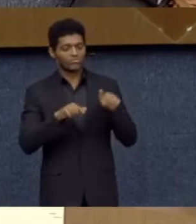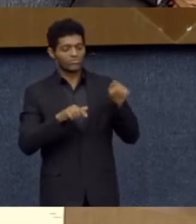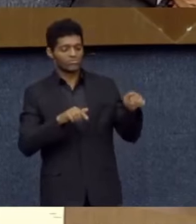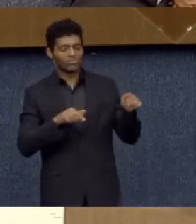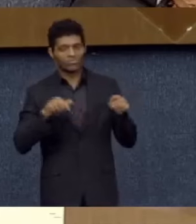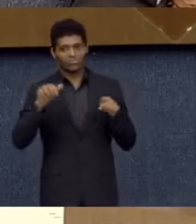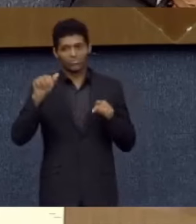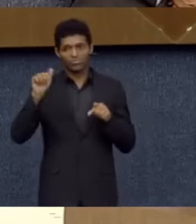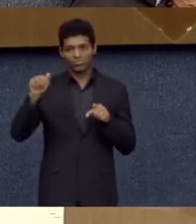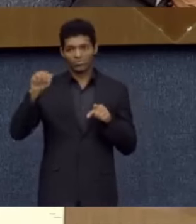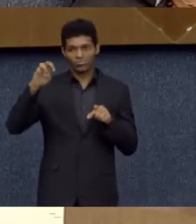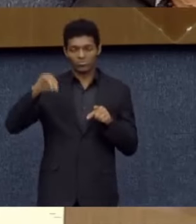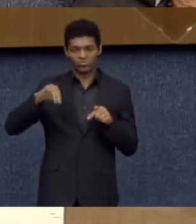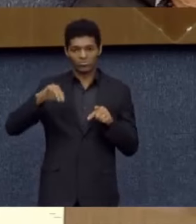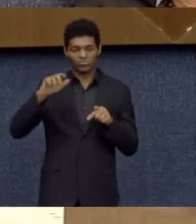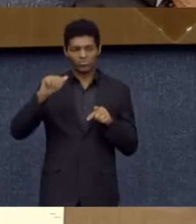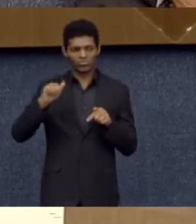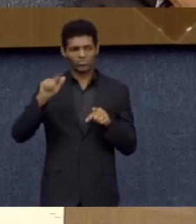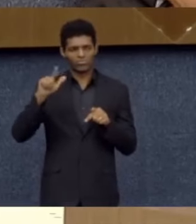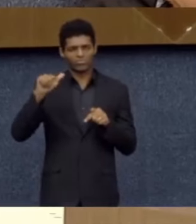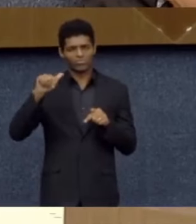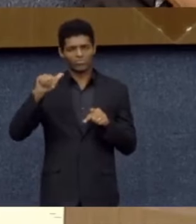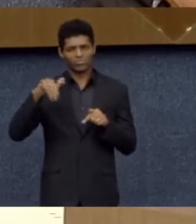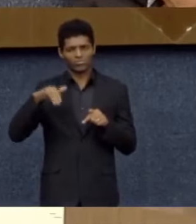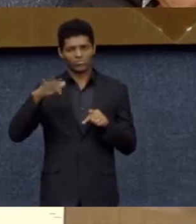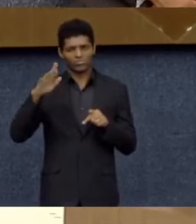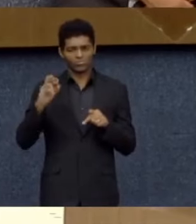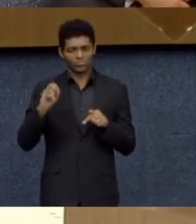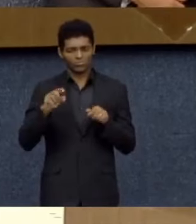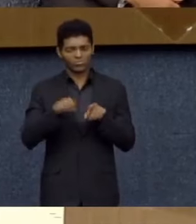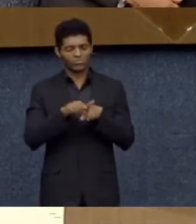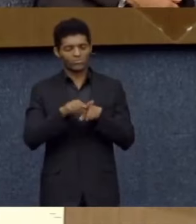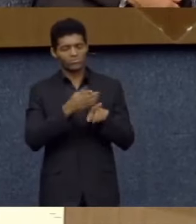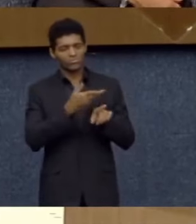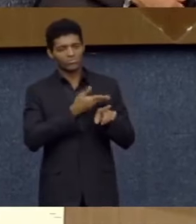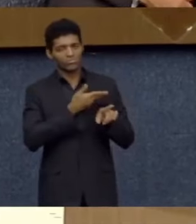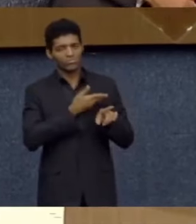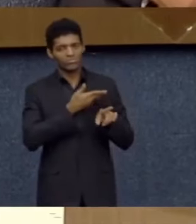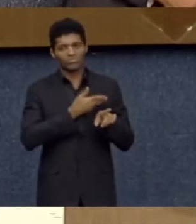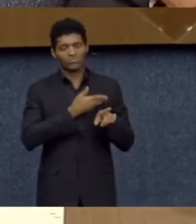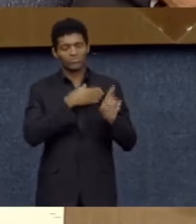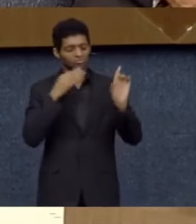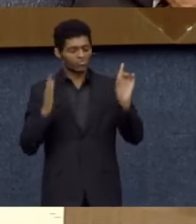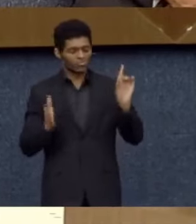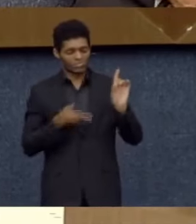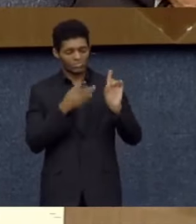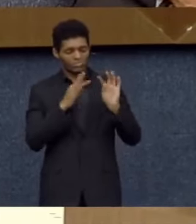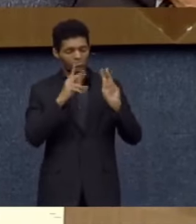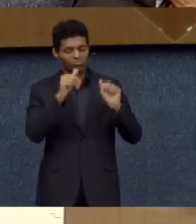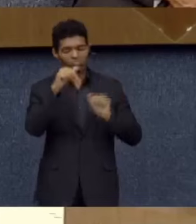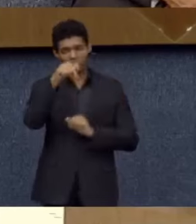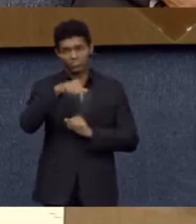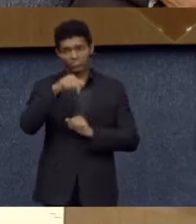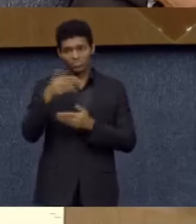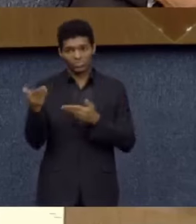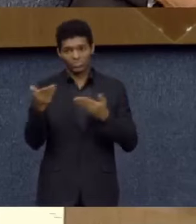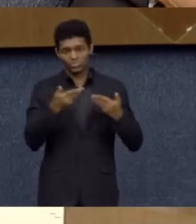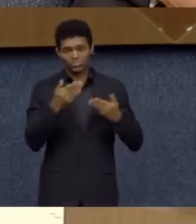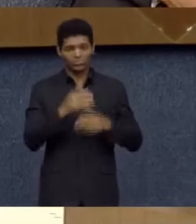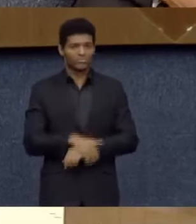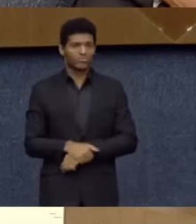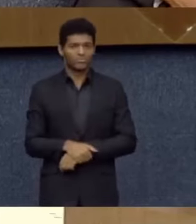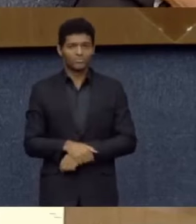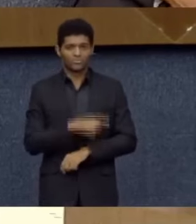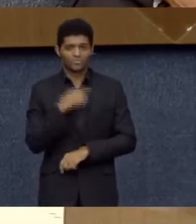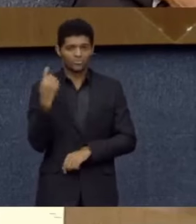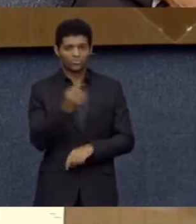também amigo da homenageada. Todos são muito bem-vindos aqui nesta casa. Estamos